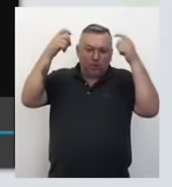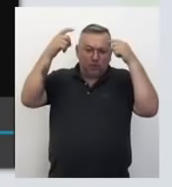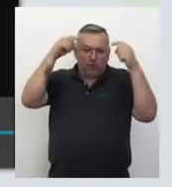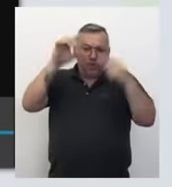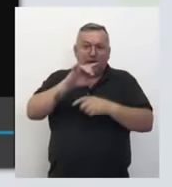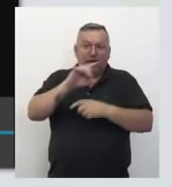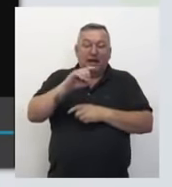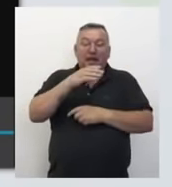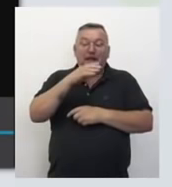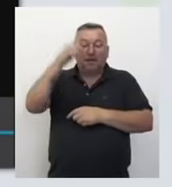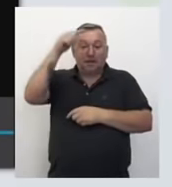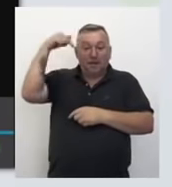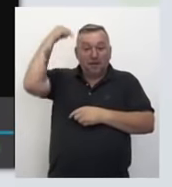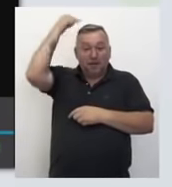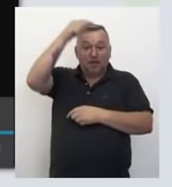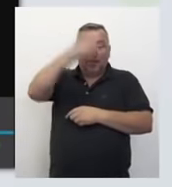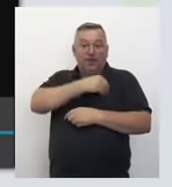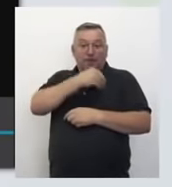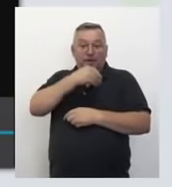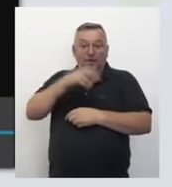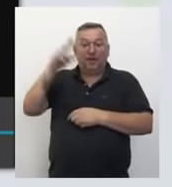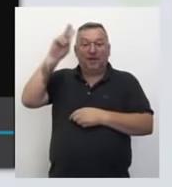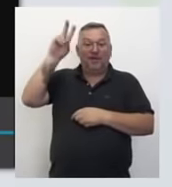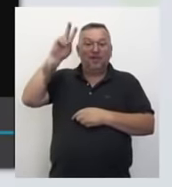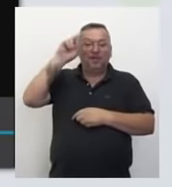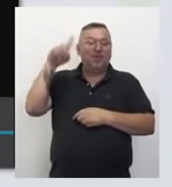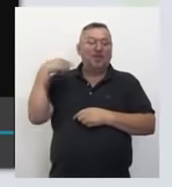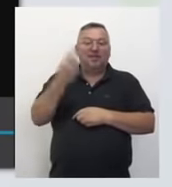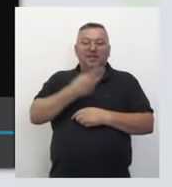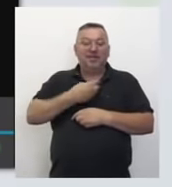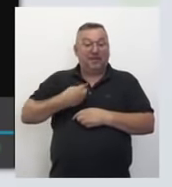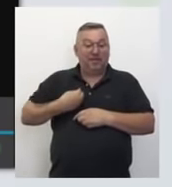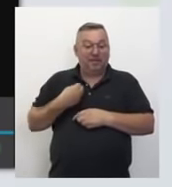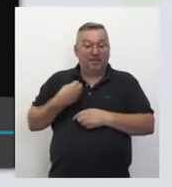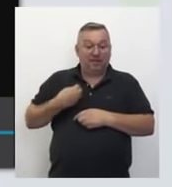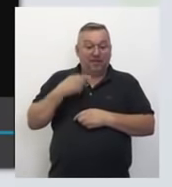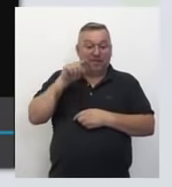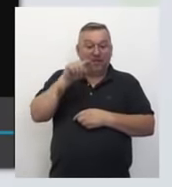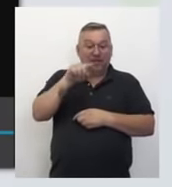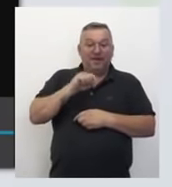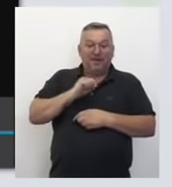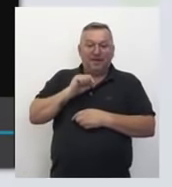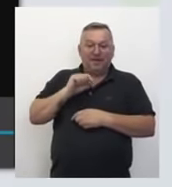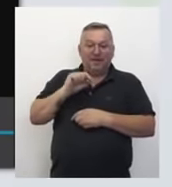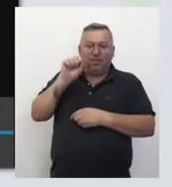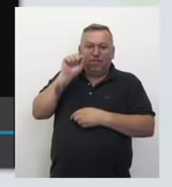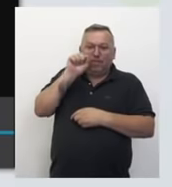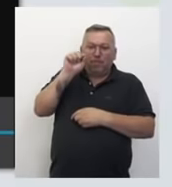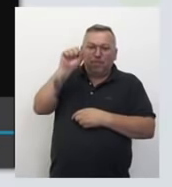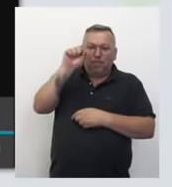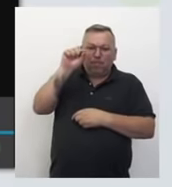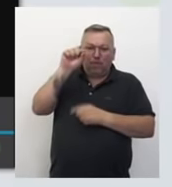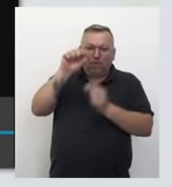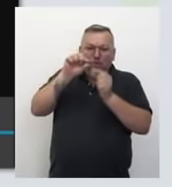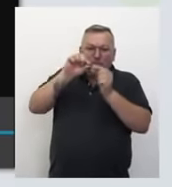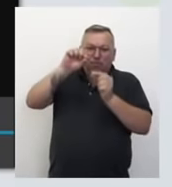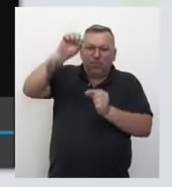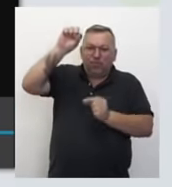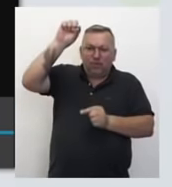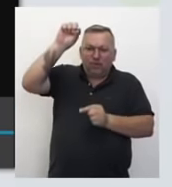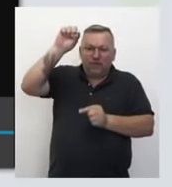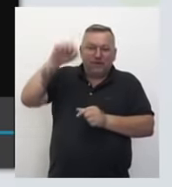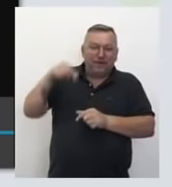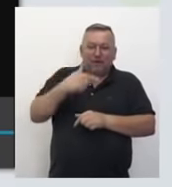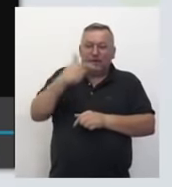santo e pecador na história da nossa espécie viveu ali, em um grão de pó suspenso num raio de sol. Não